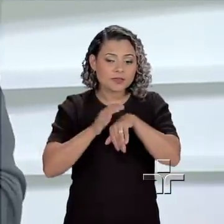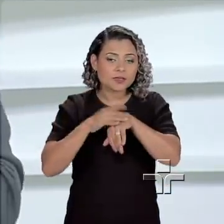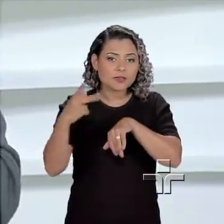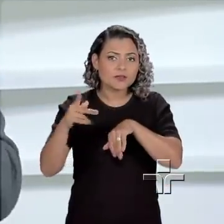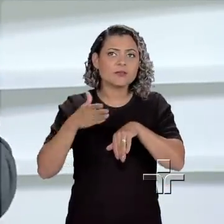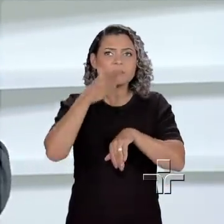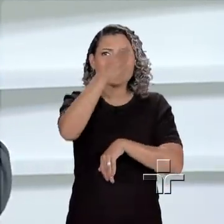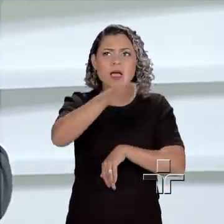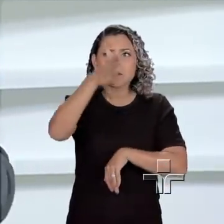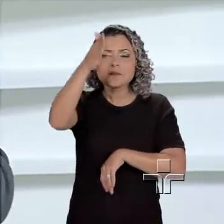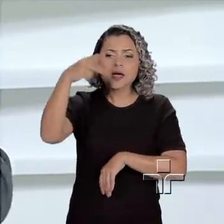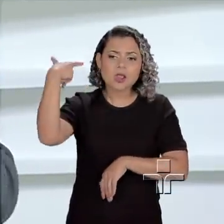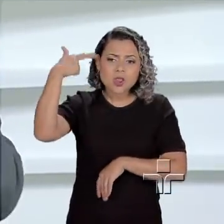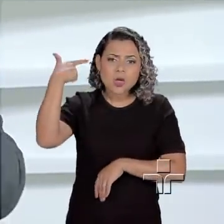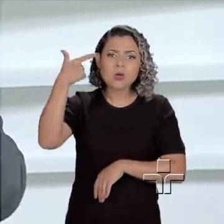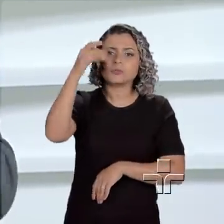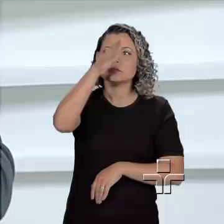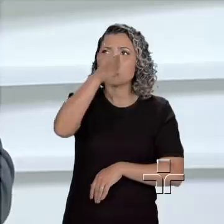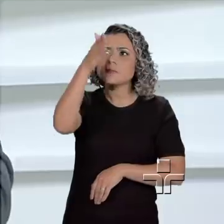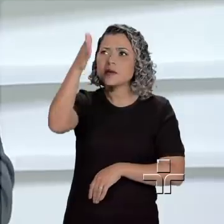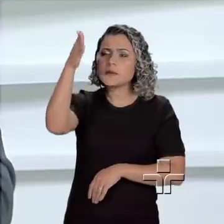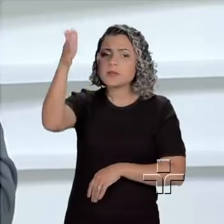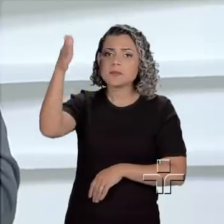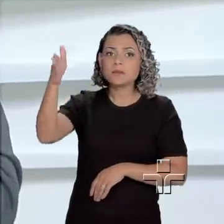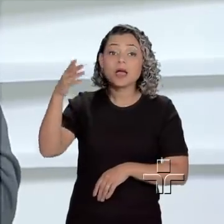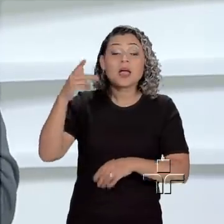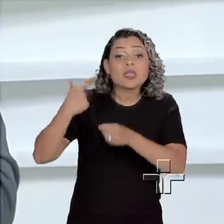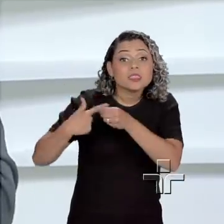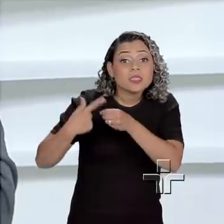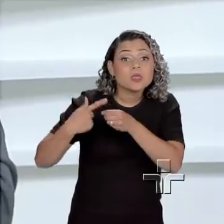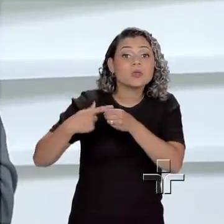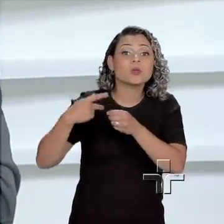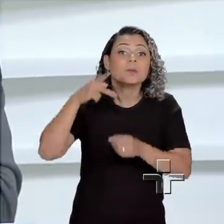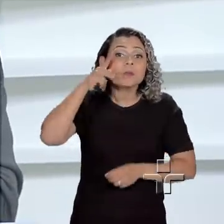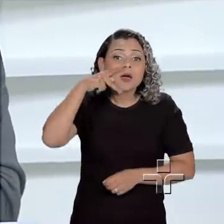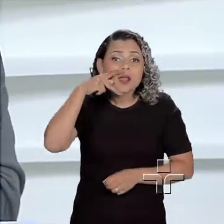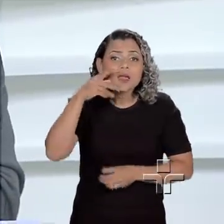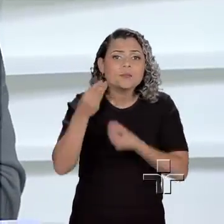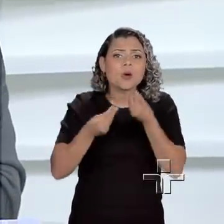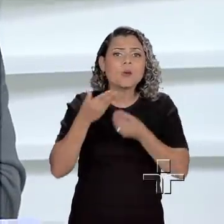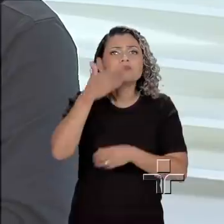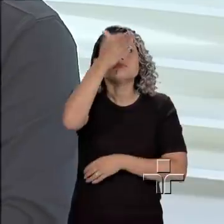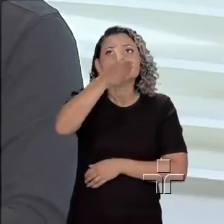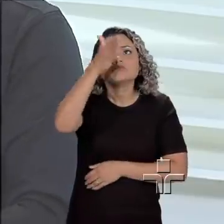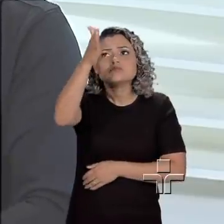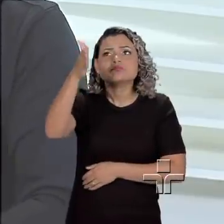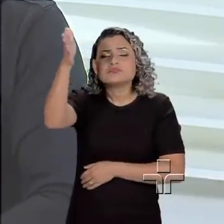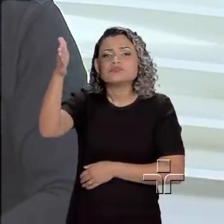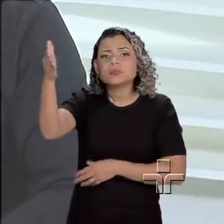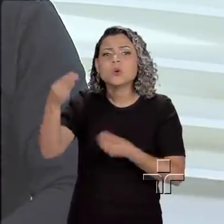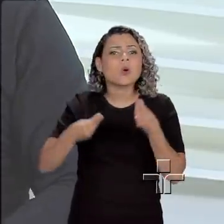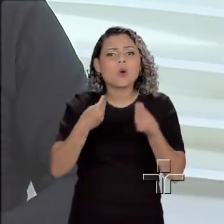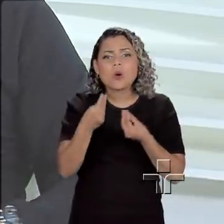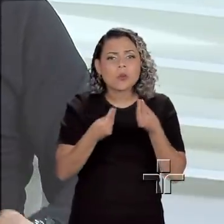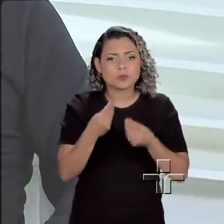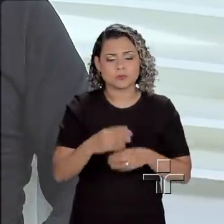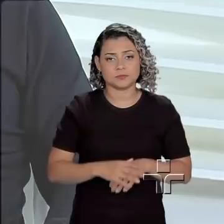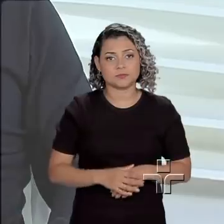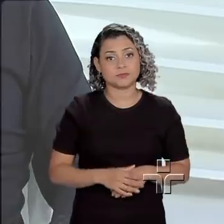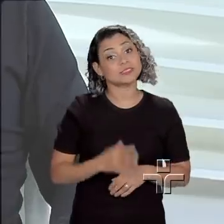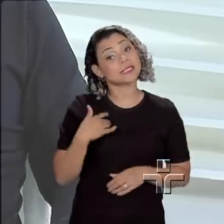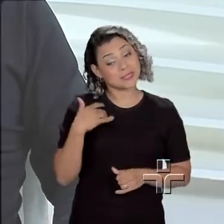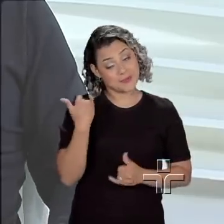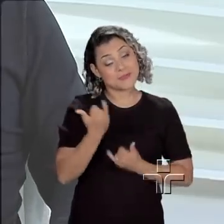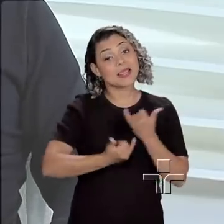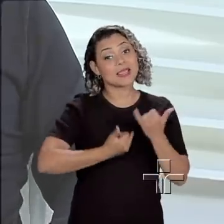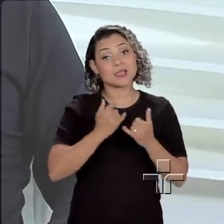Londres? Como é que foi essa trajetória para sair lá do interior da Paraíba para chegar a esse ponto aí? Bom, a parte da brincadeira é a gente